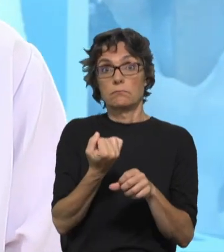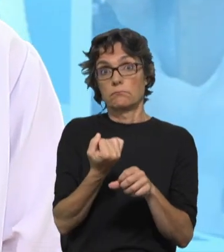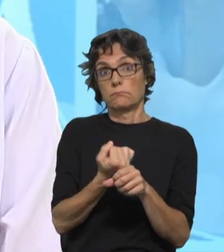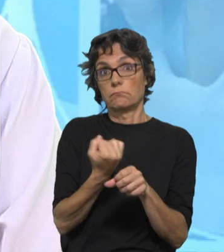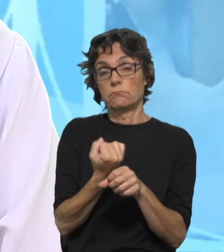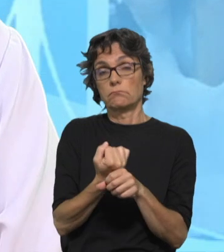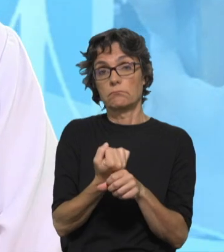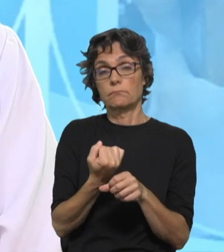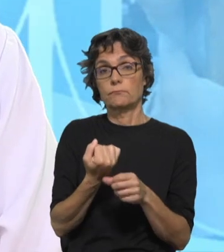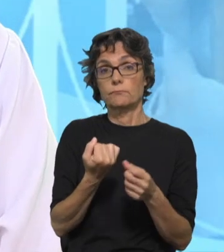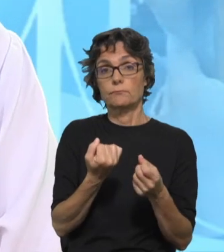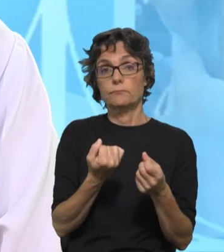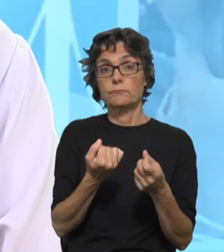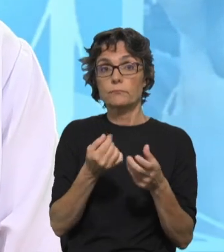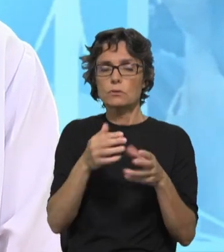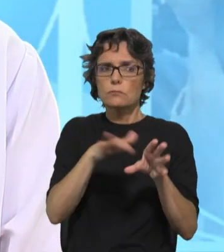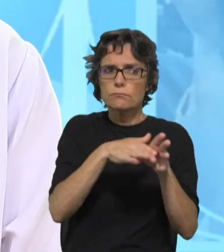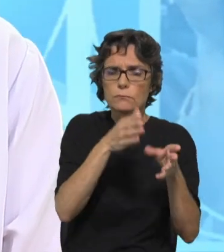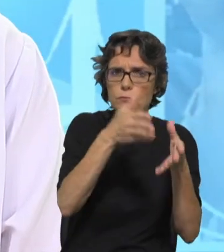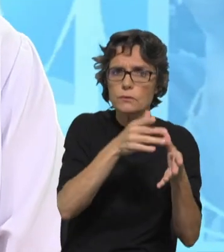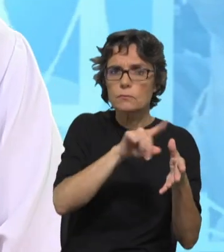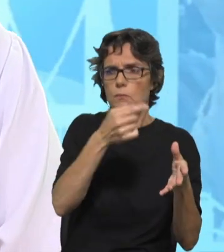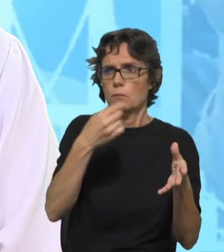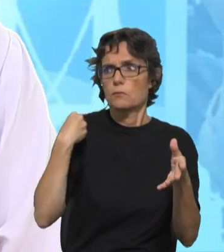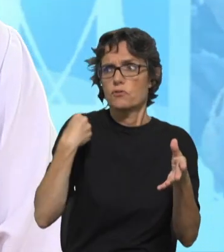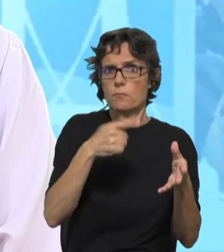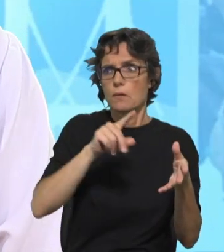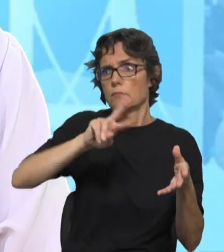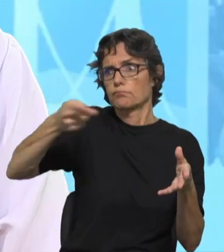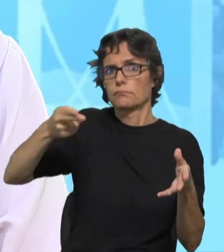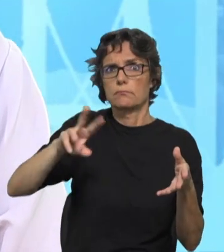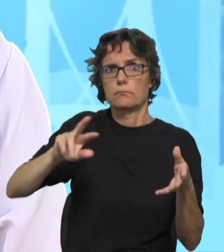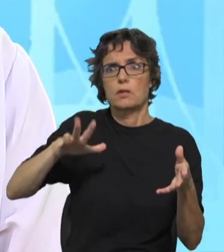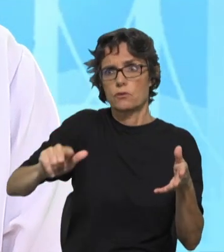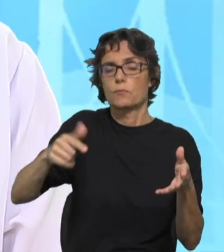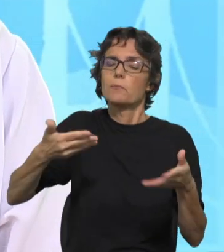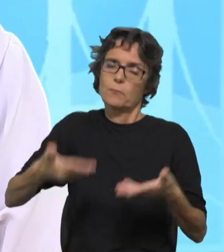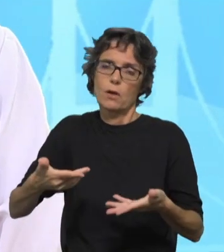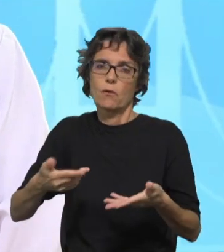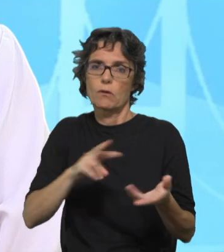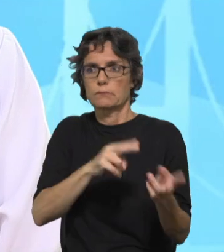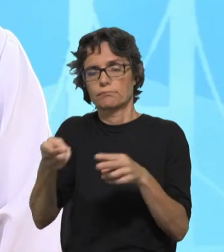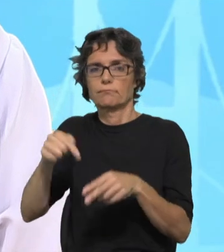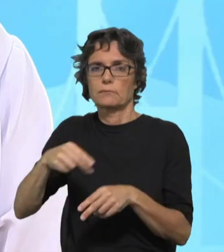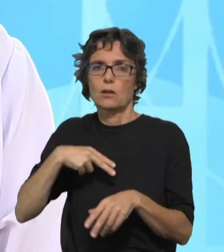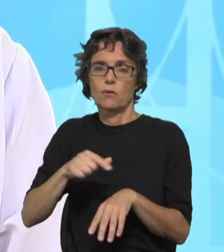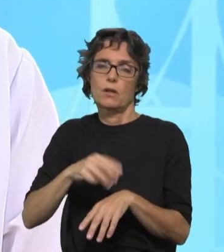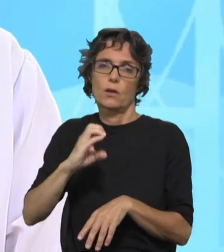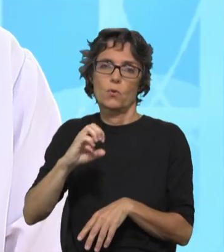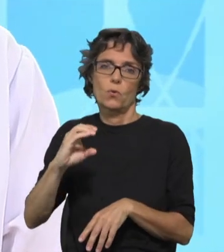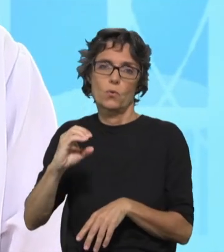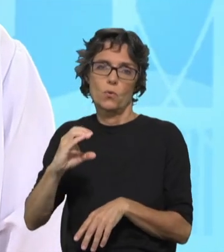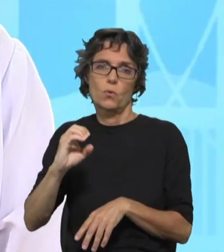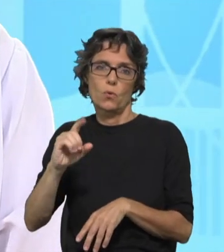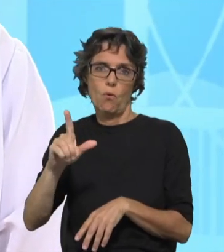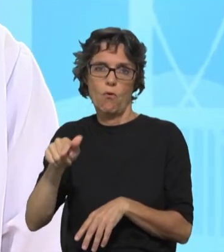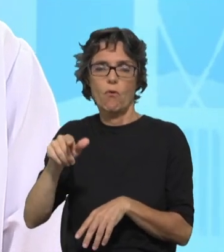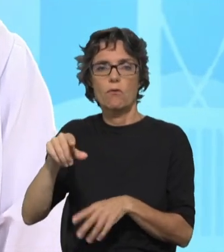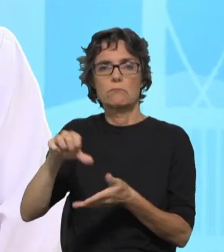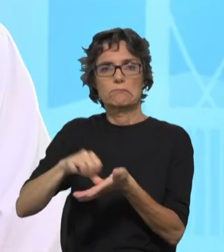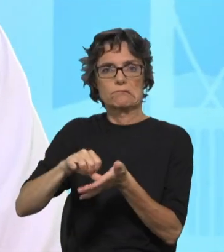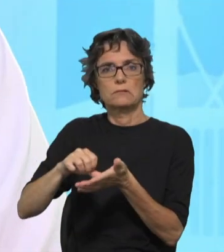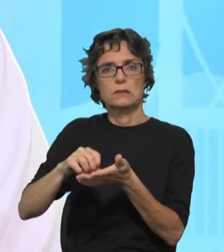me ligou a pedir, olha, nós temos este pedido para tu vires. E então estou a trabalhar no Contact Center do COL, da sede das jornadas, a fazer